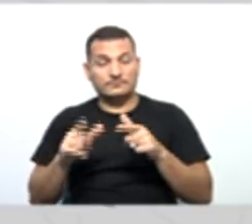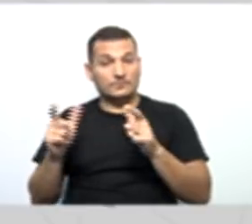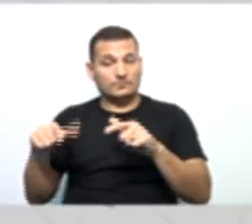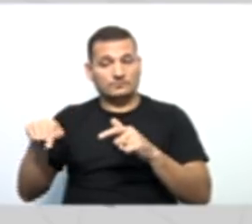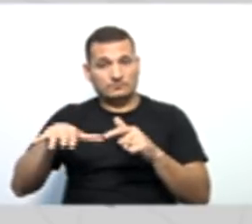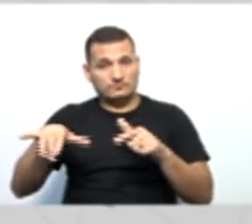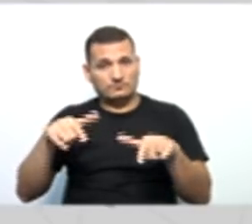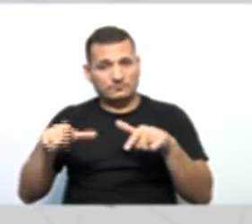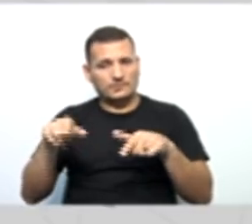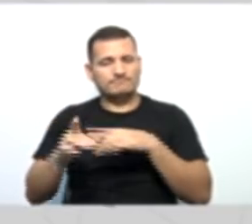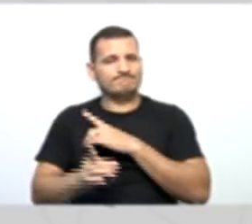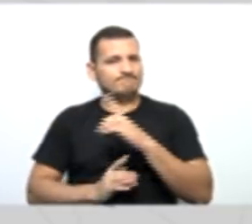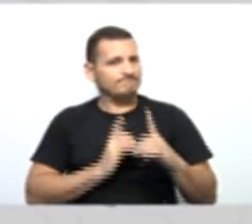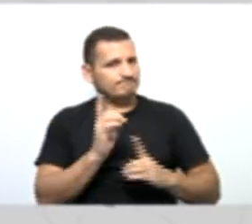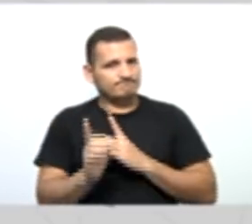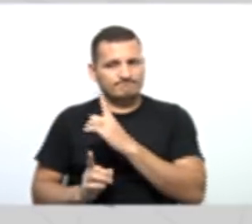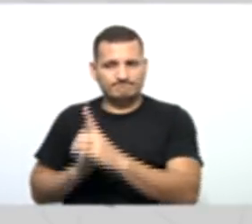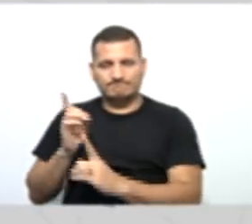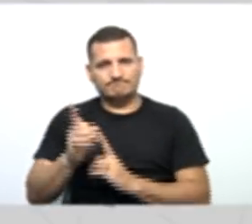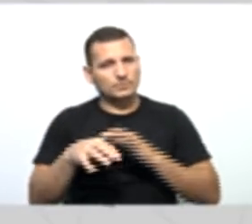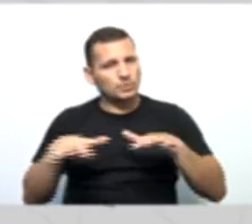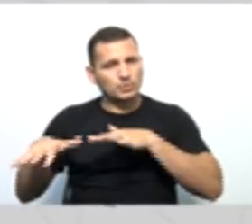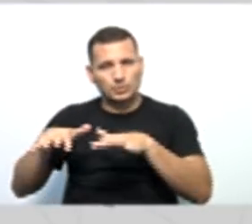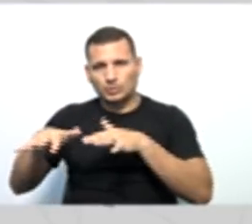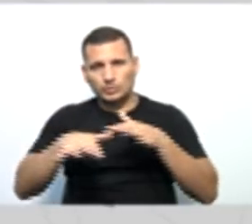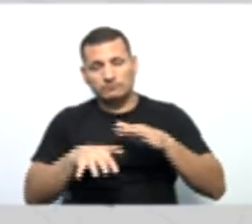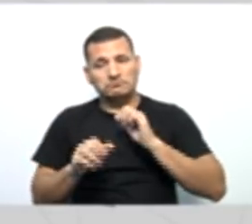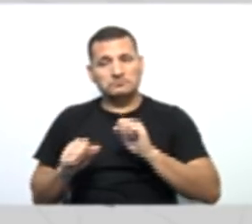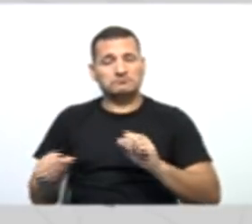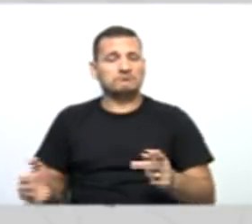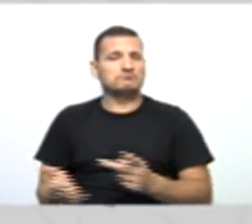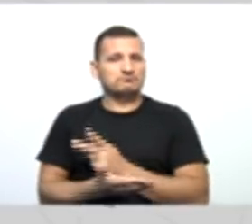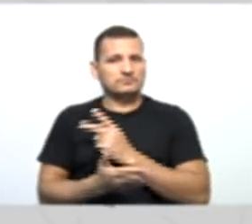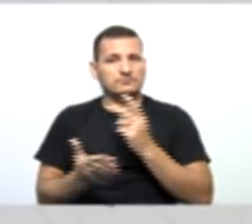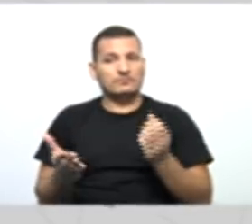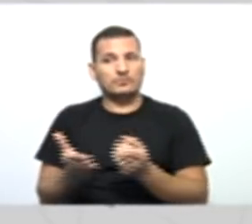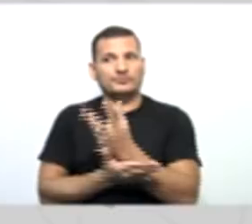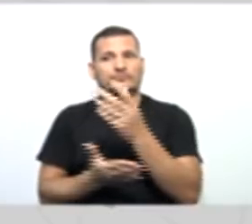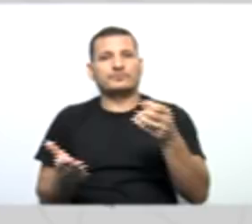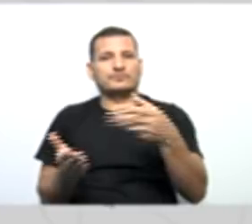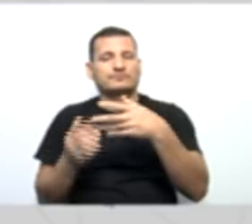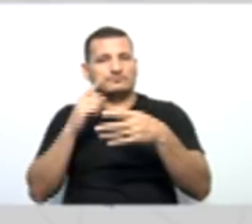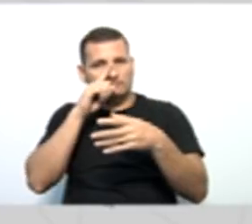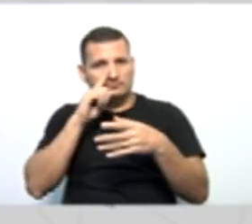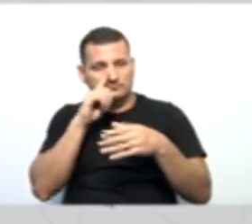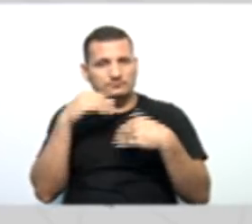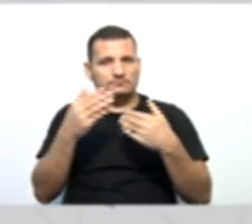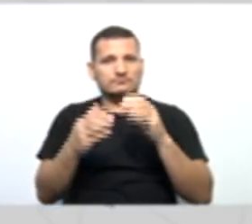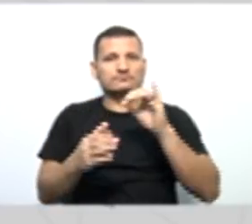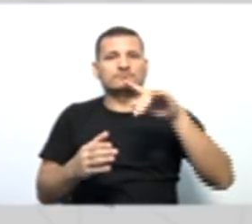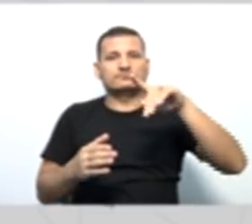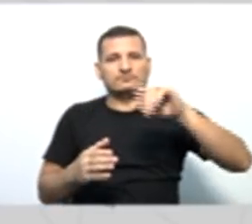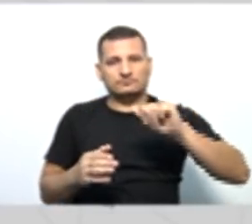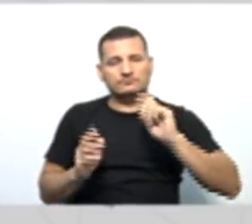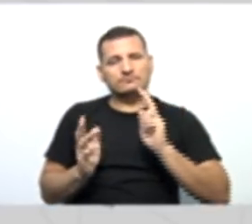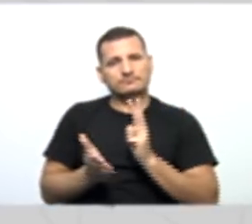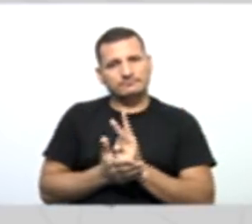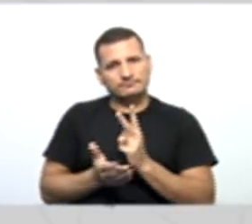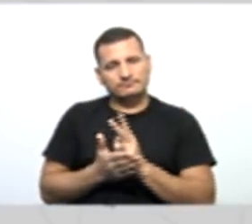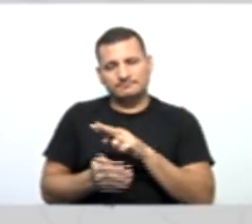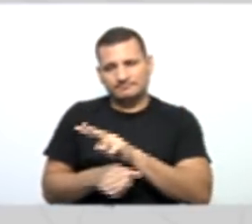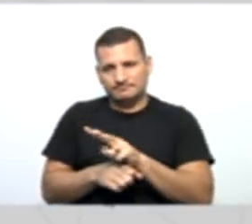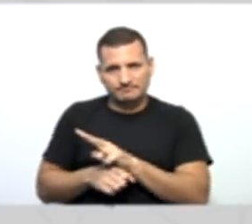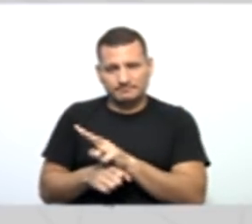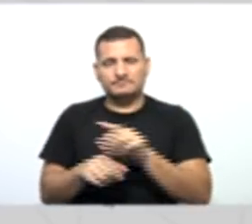ele é dinâmico, então toda hora pode acontecer um risco novo. Então sempre ela vai estar estudando o local de trabalho. Realizar lá a